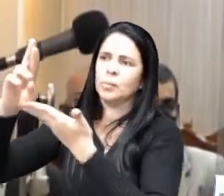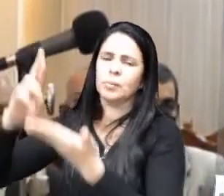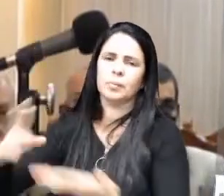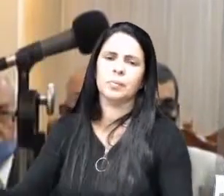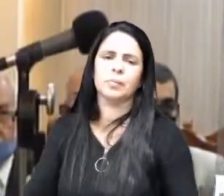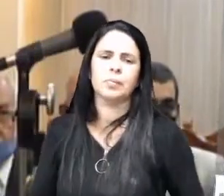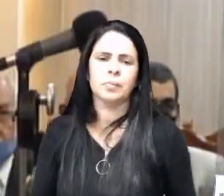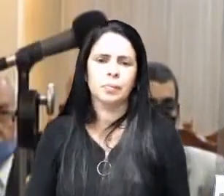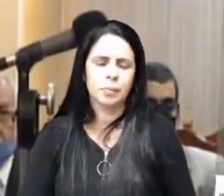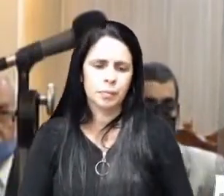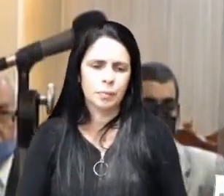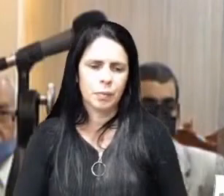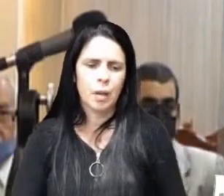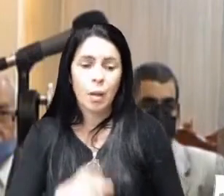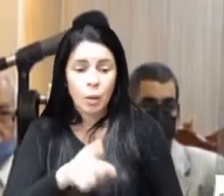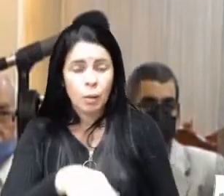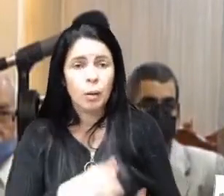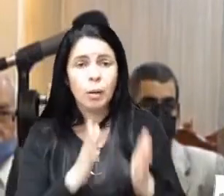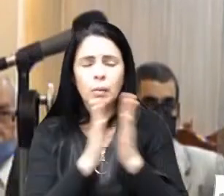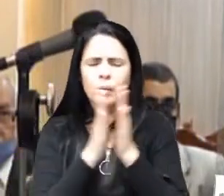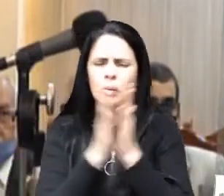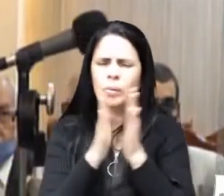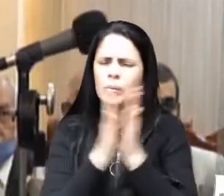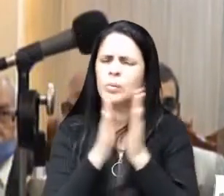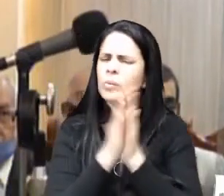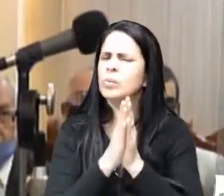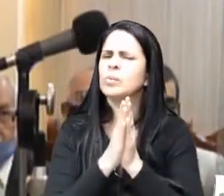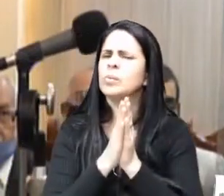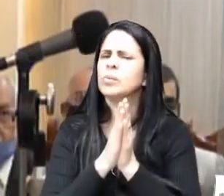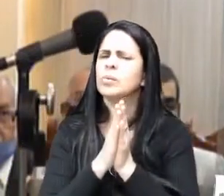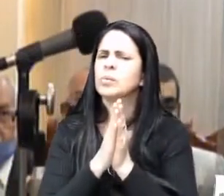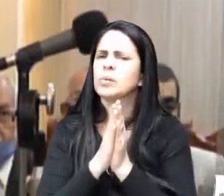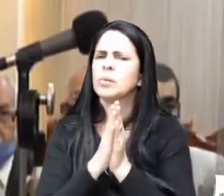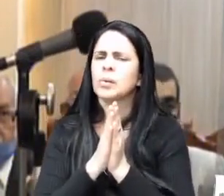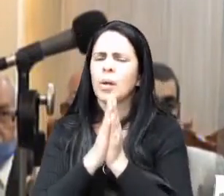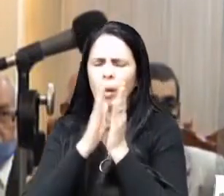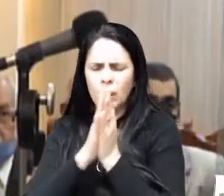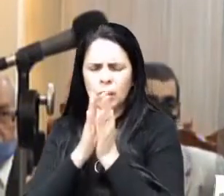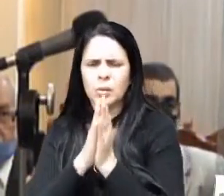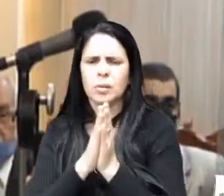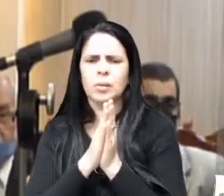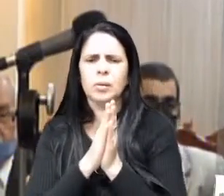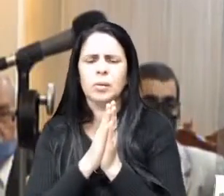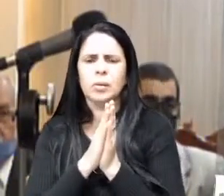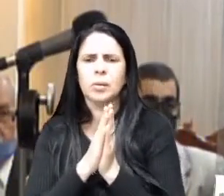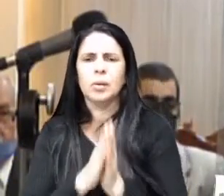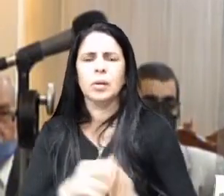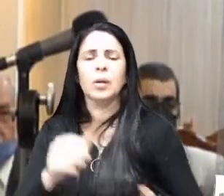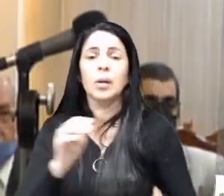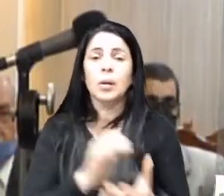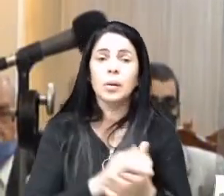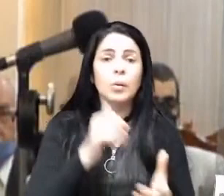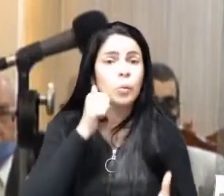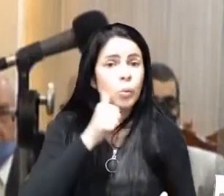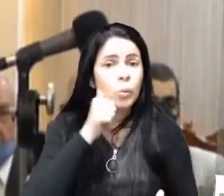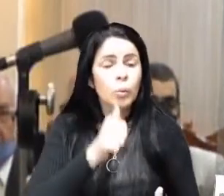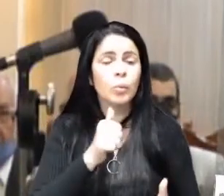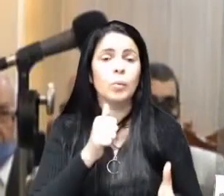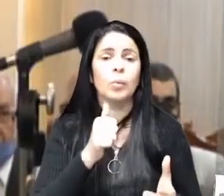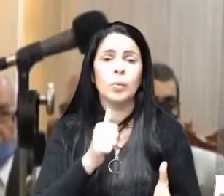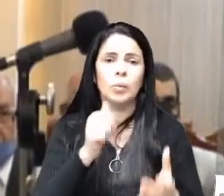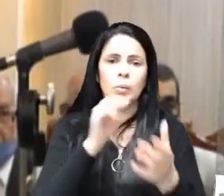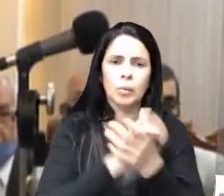Dediquem-se à oração. Mas dedique-se à oração, primeiro honrando suas esposas, esposa honrando seus maridos,